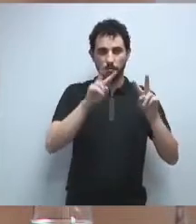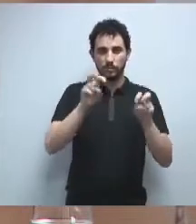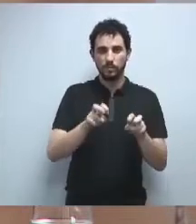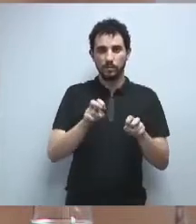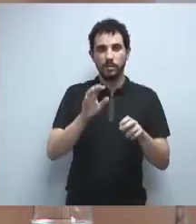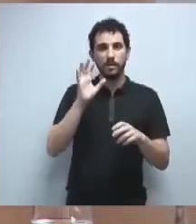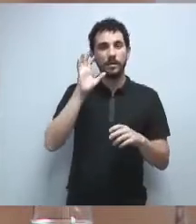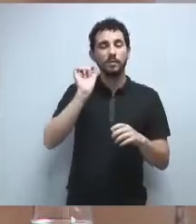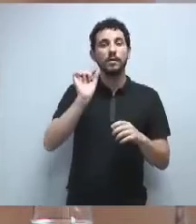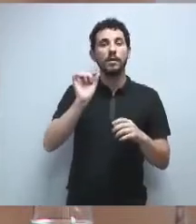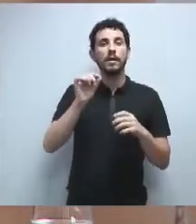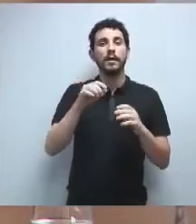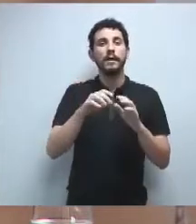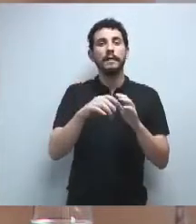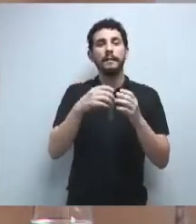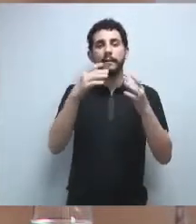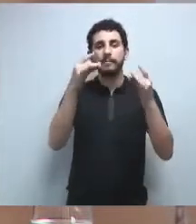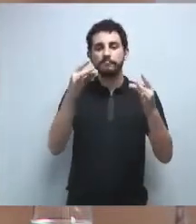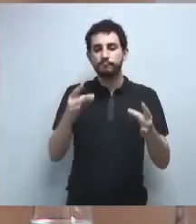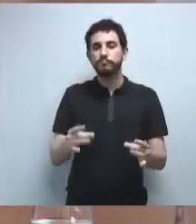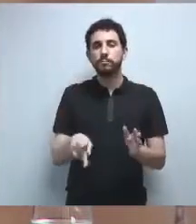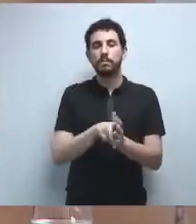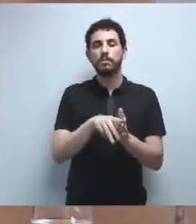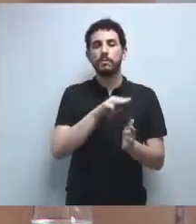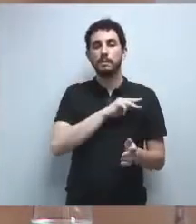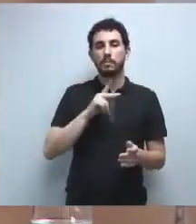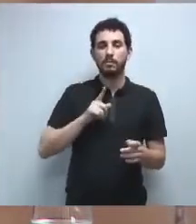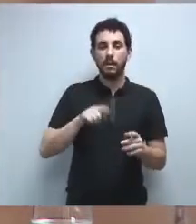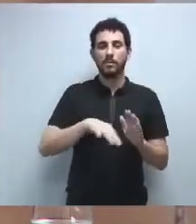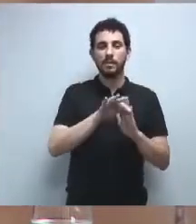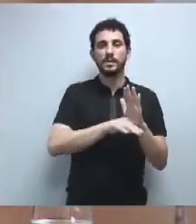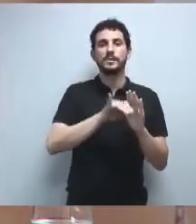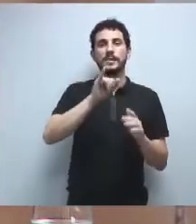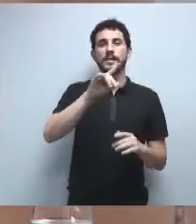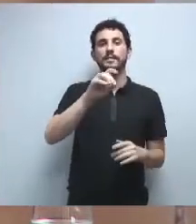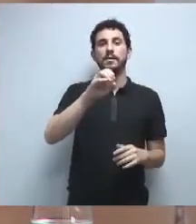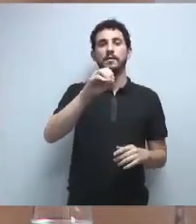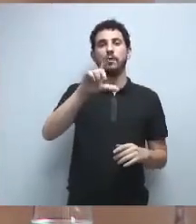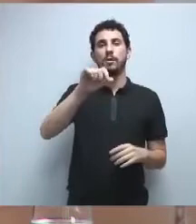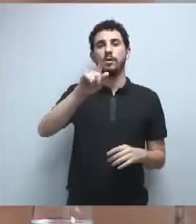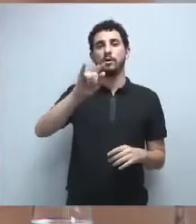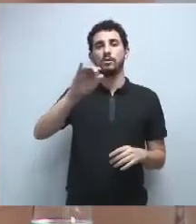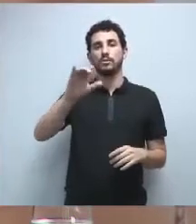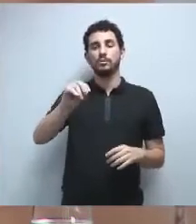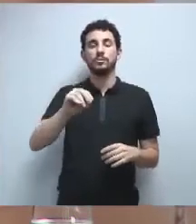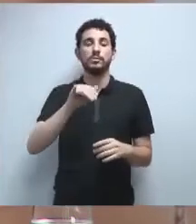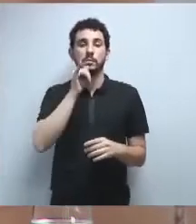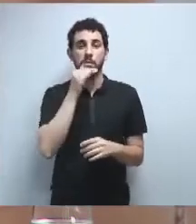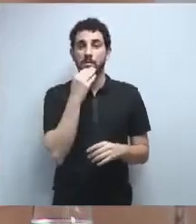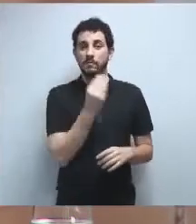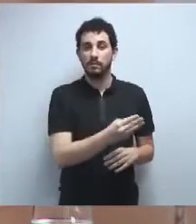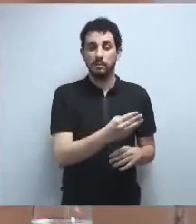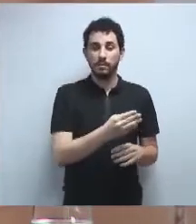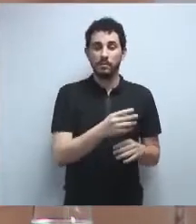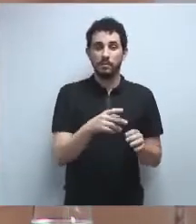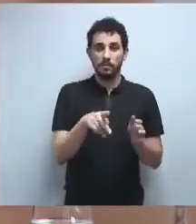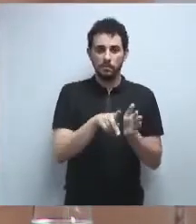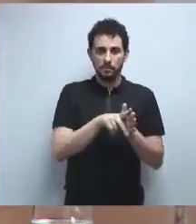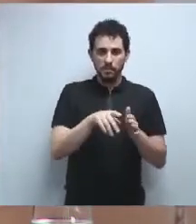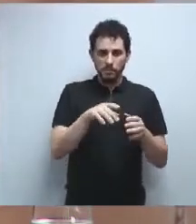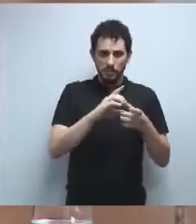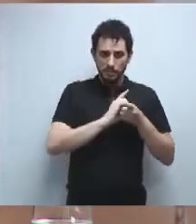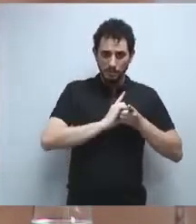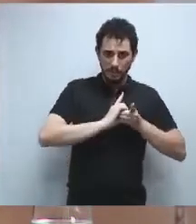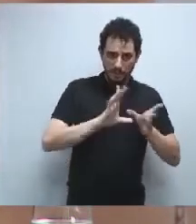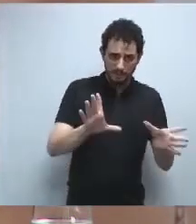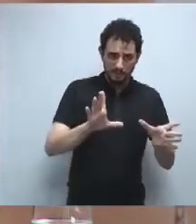definição do ministério público é assim um texto ideológico defender o regime democrático a ordem